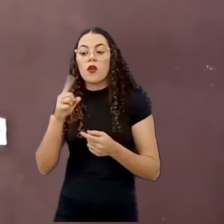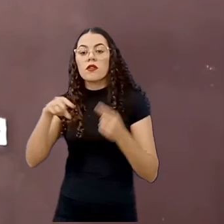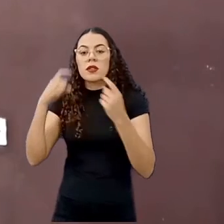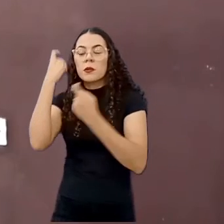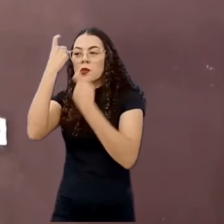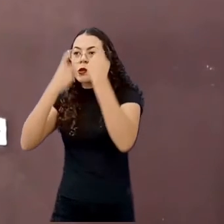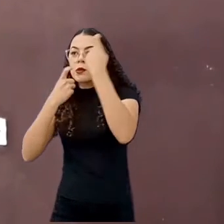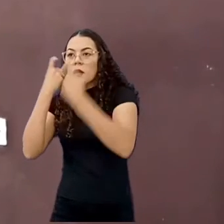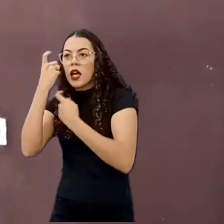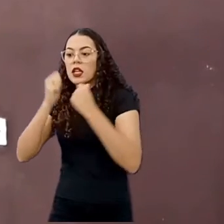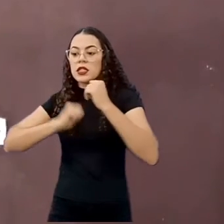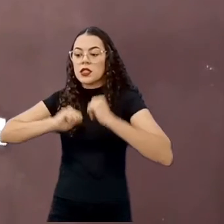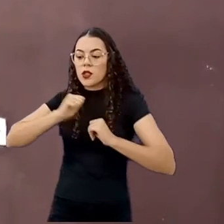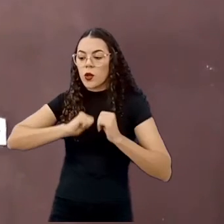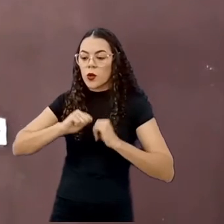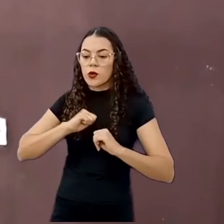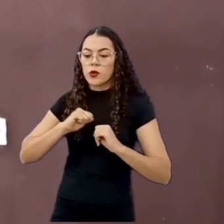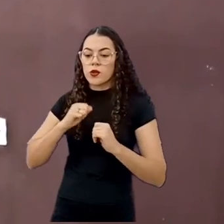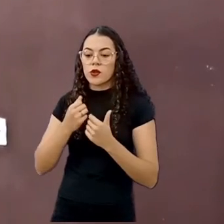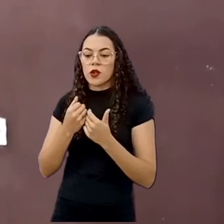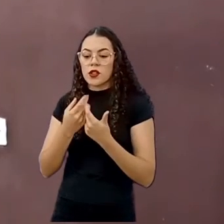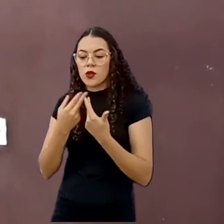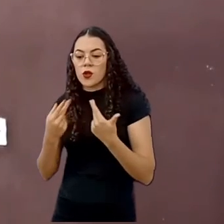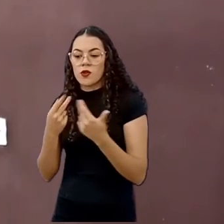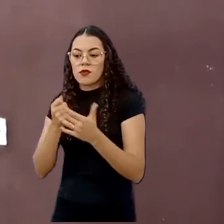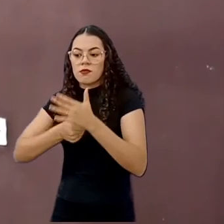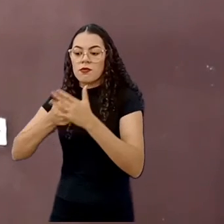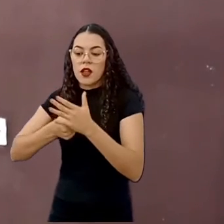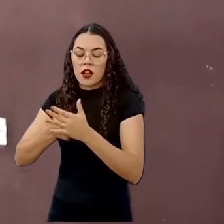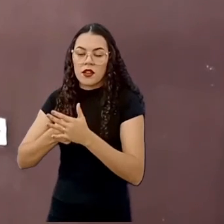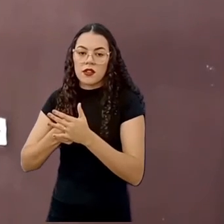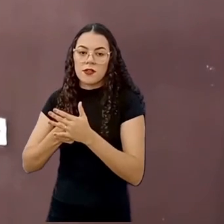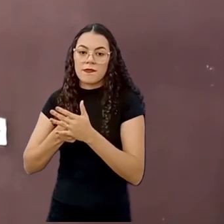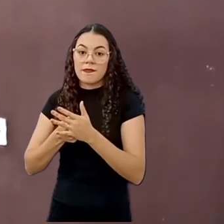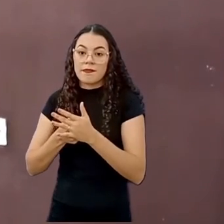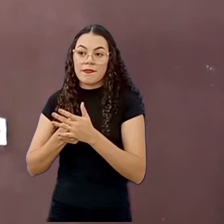preocupado demais, ficado ansioso com tudo aquilo que você tem que enfrentar?